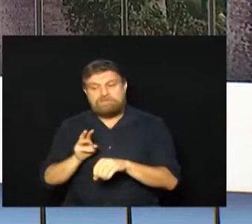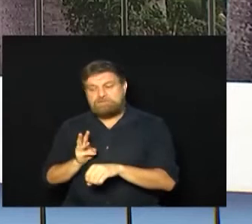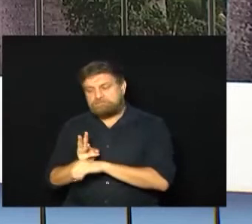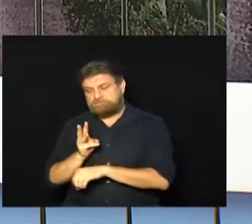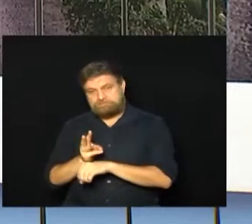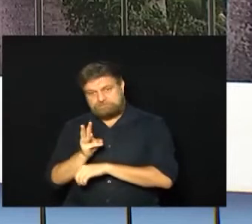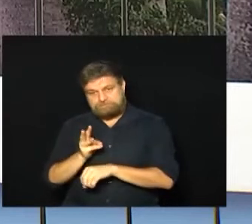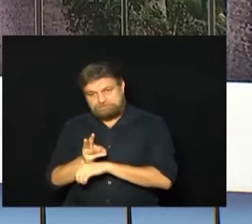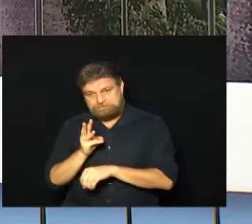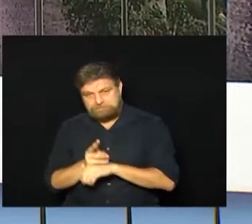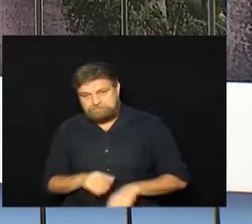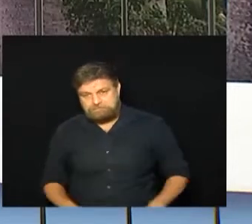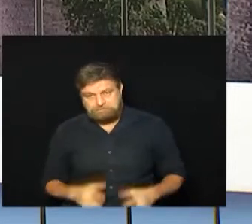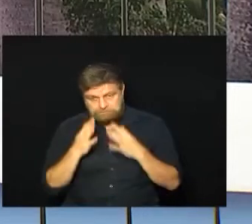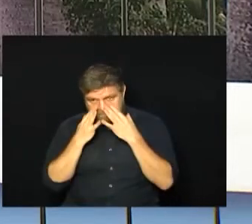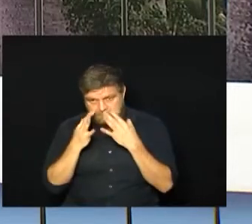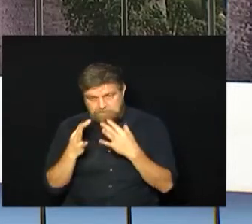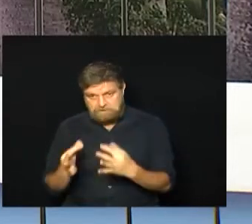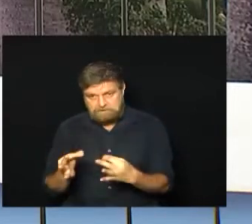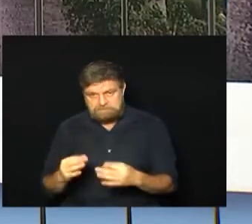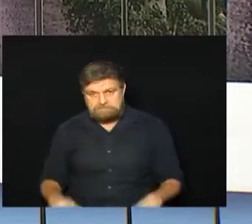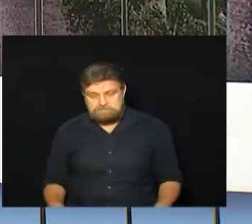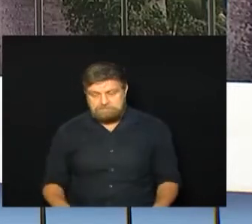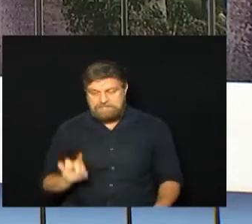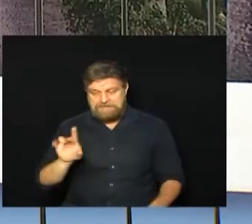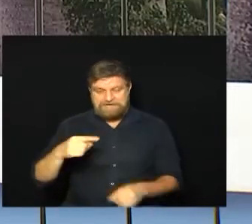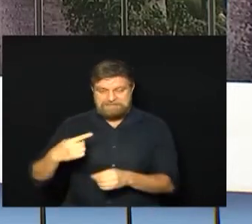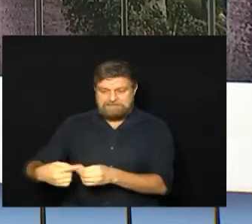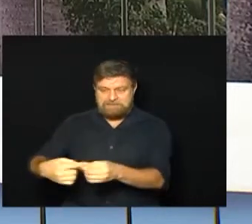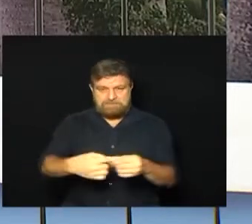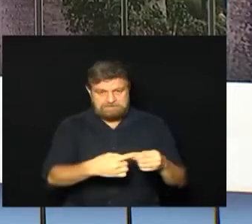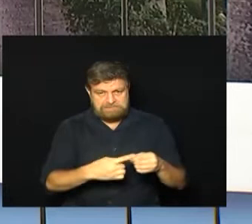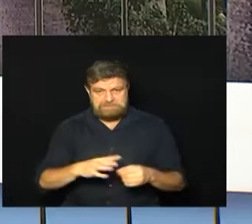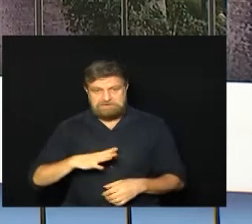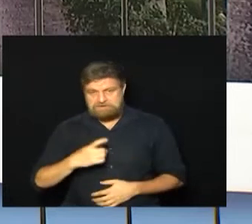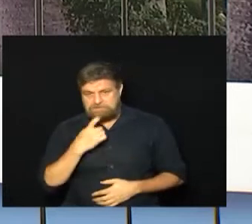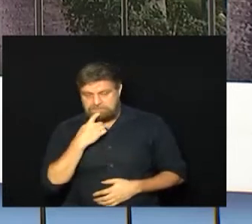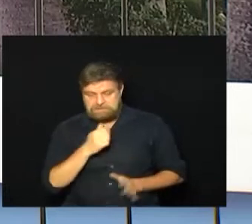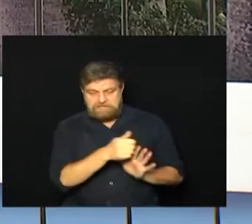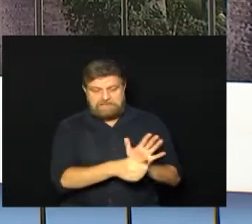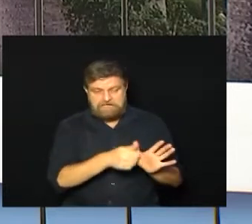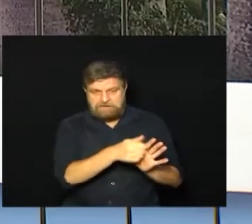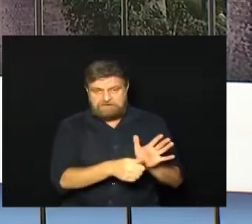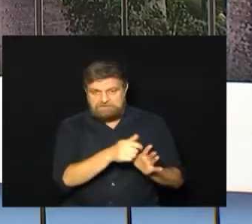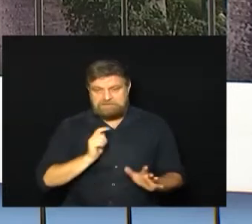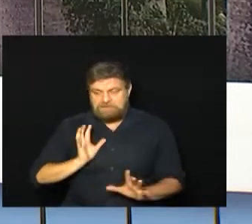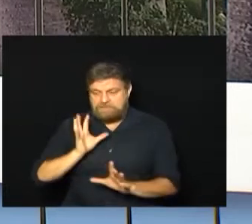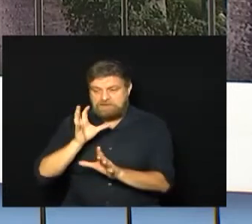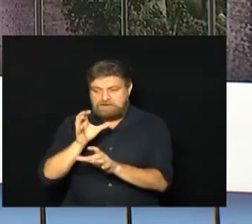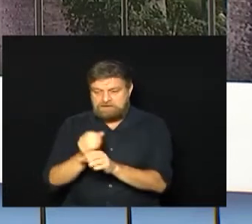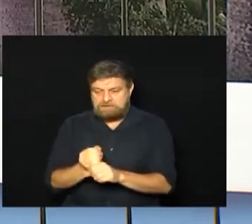de mensagem. Então, atenção aí. Em cada município participante, Campinas e Araraquara, serão avaliadas cerca